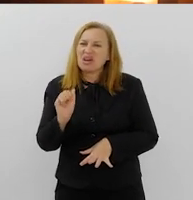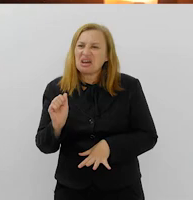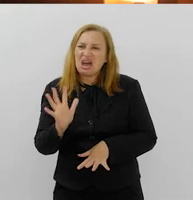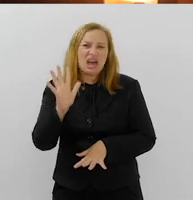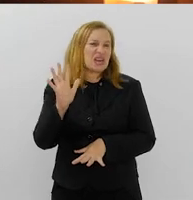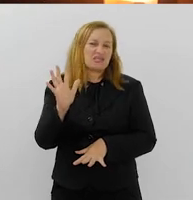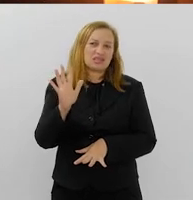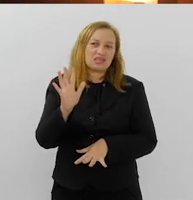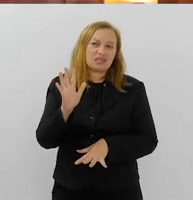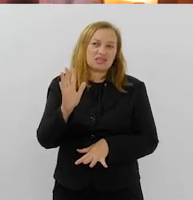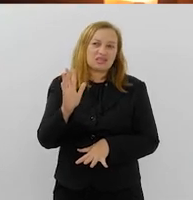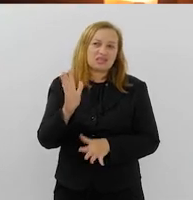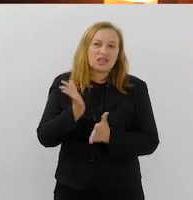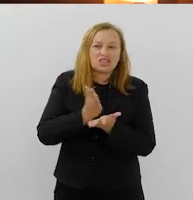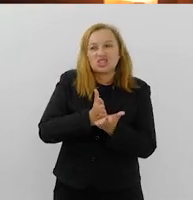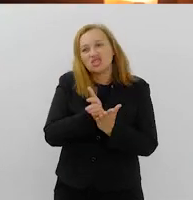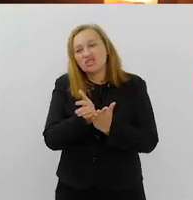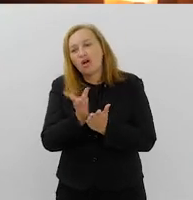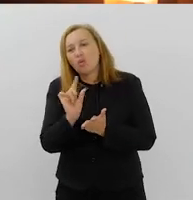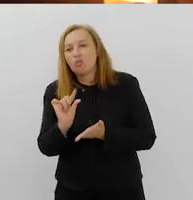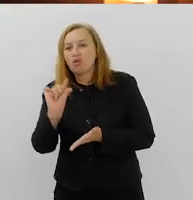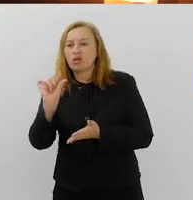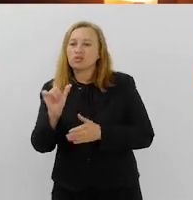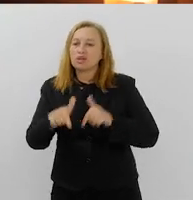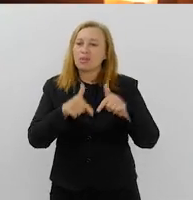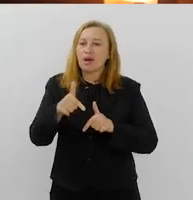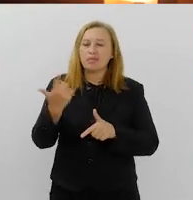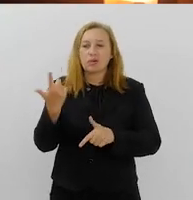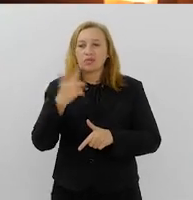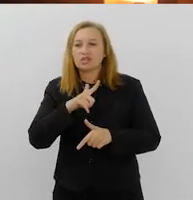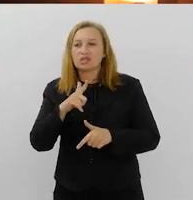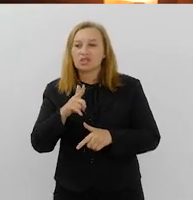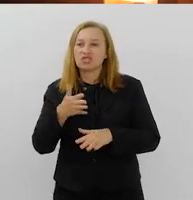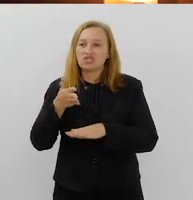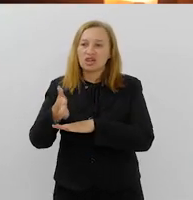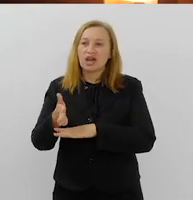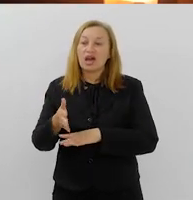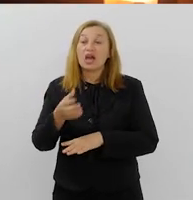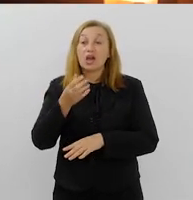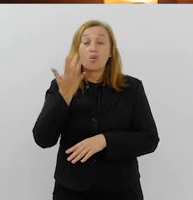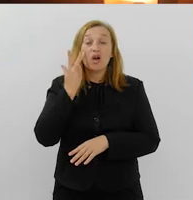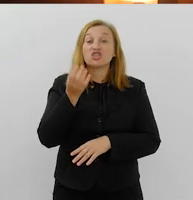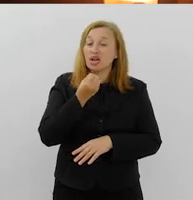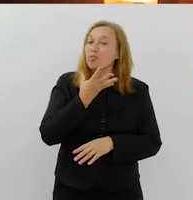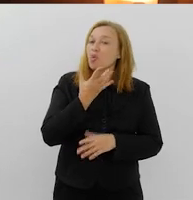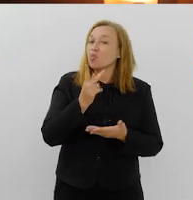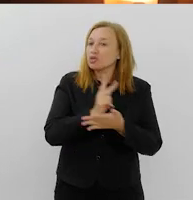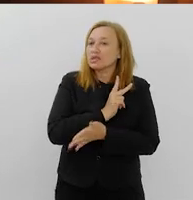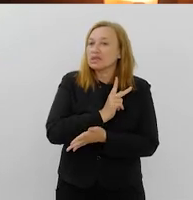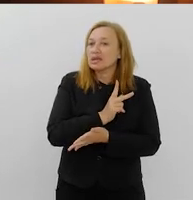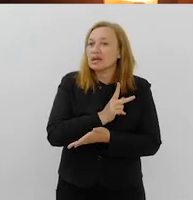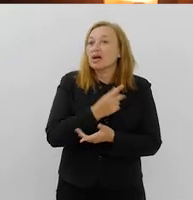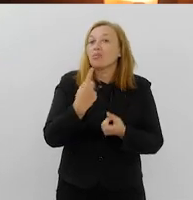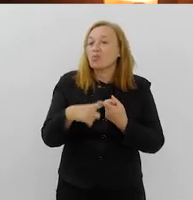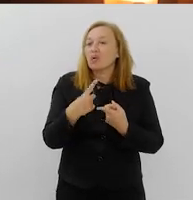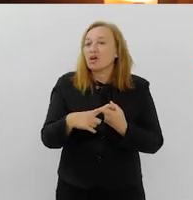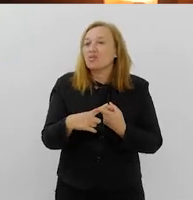a gente dar uma desviada no nosso trabalho para conseguir chegar lá. E eu acho até que é bom isso acontecer, porque você